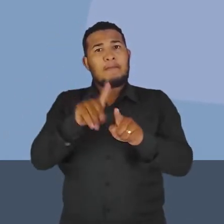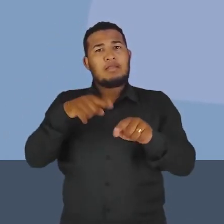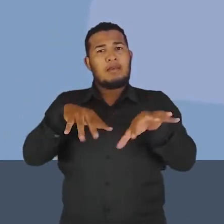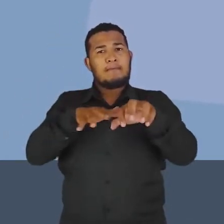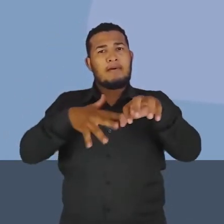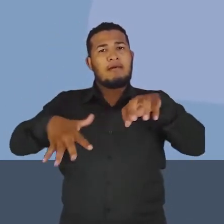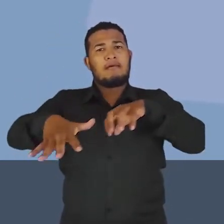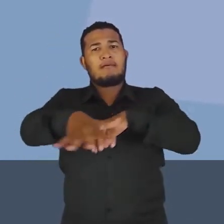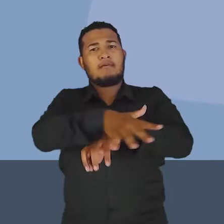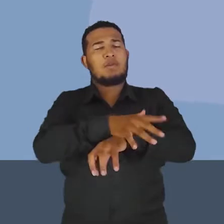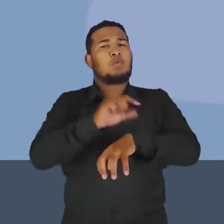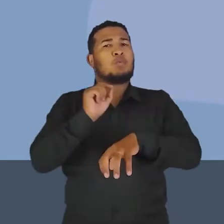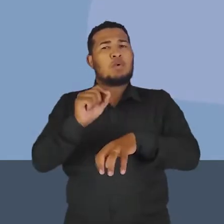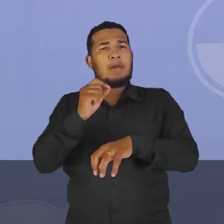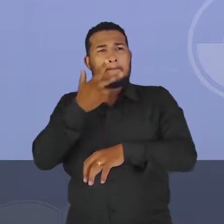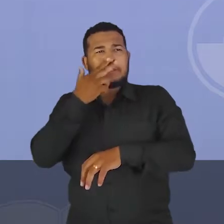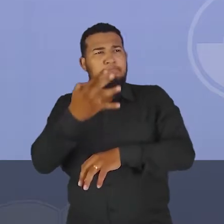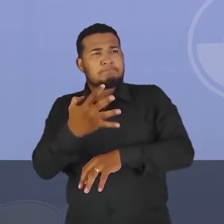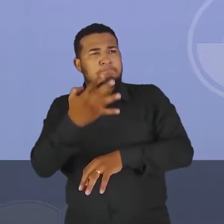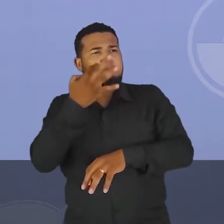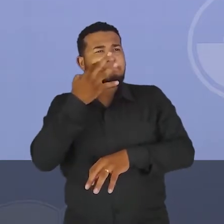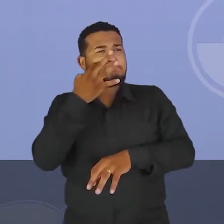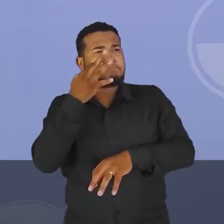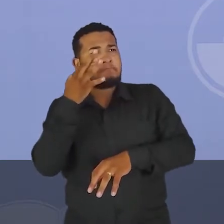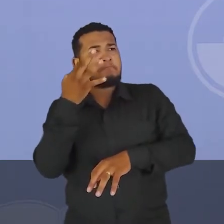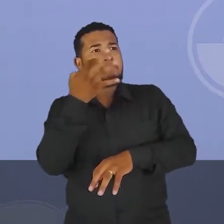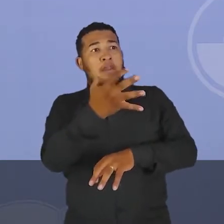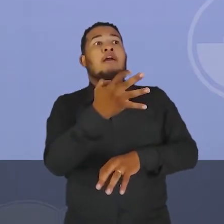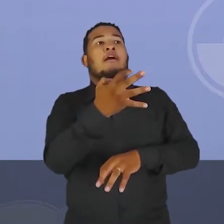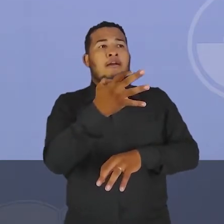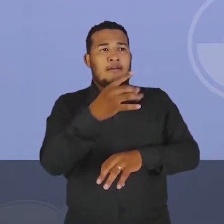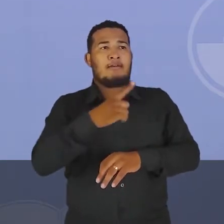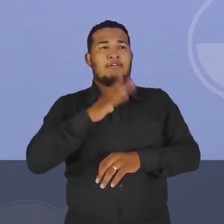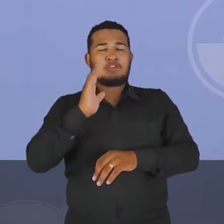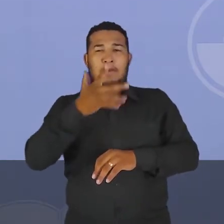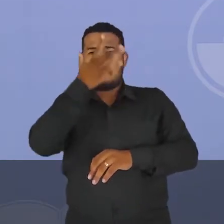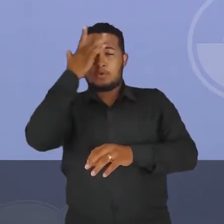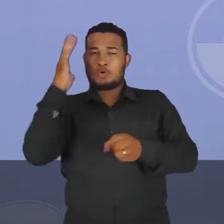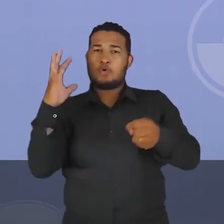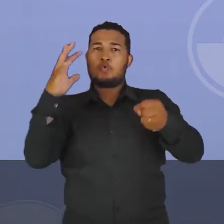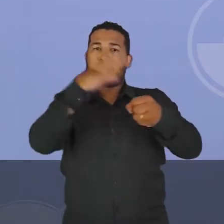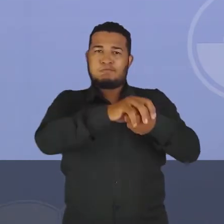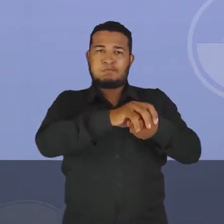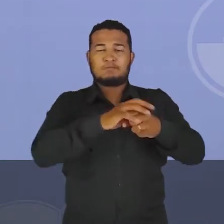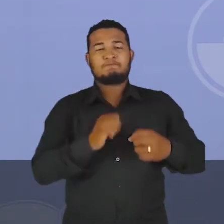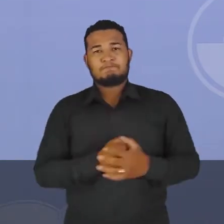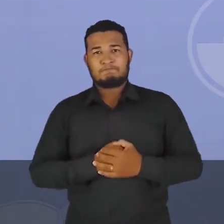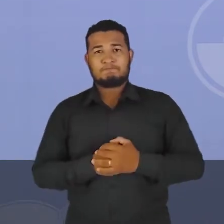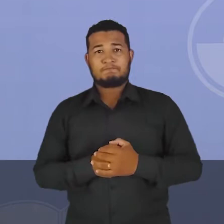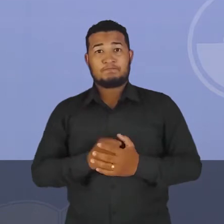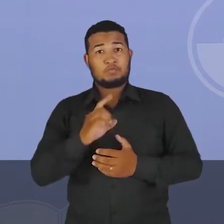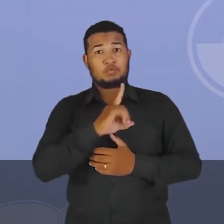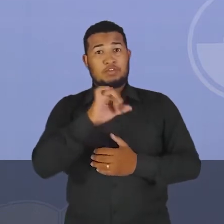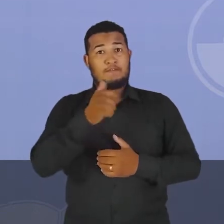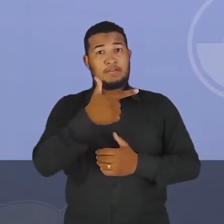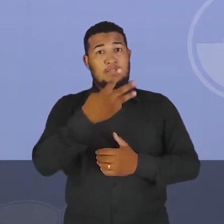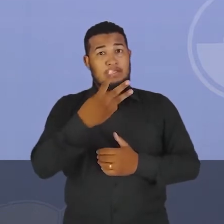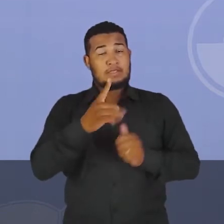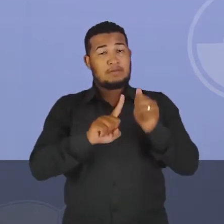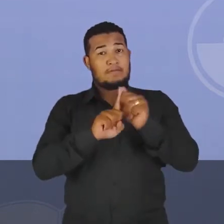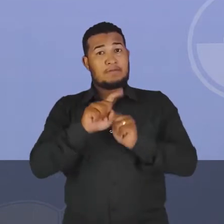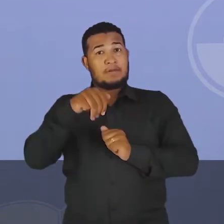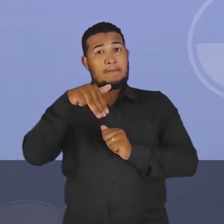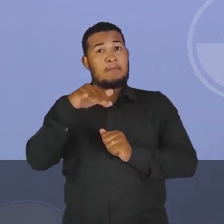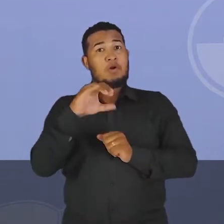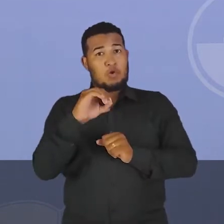que foi avistada, que recebeu aí os colonizadores. Bom, gente, em 23 de maio de